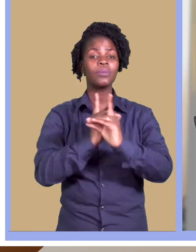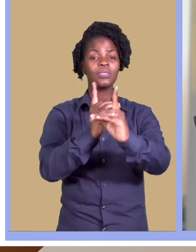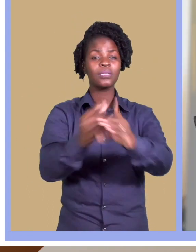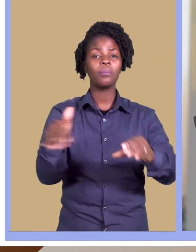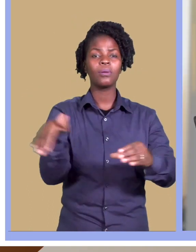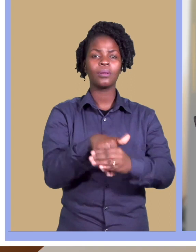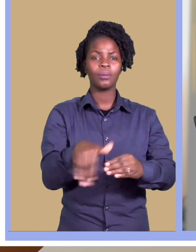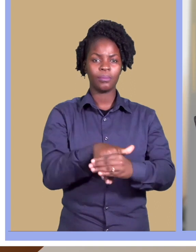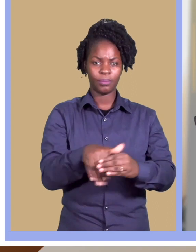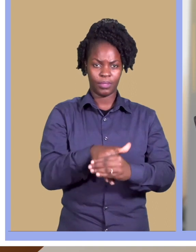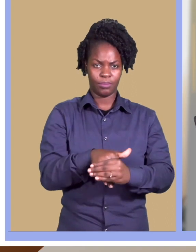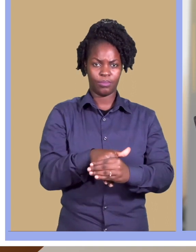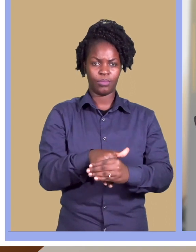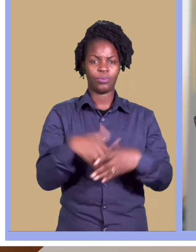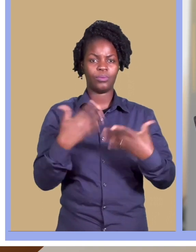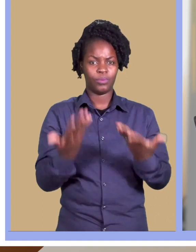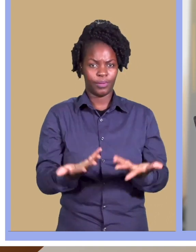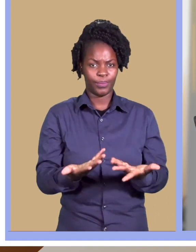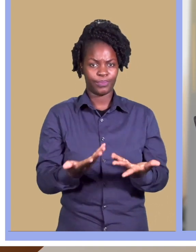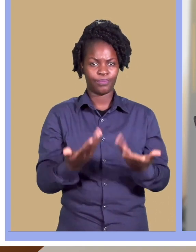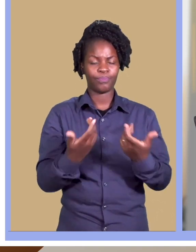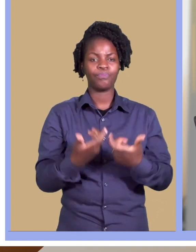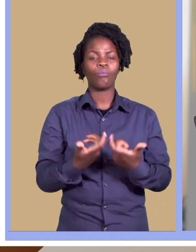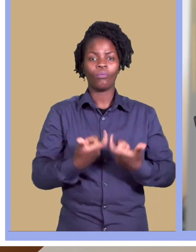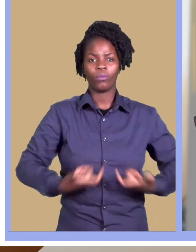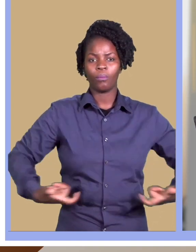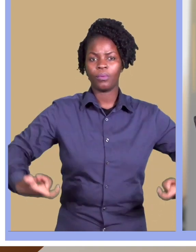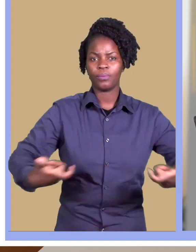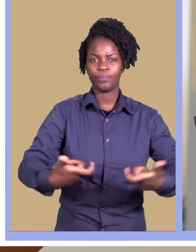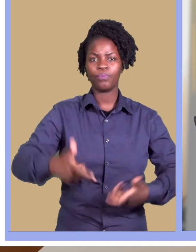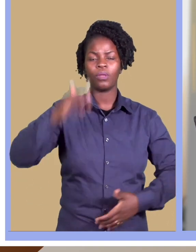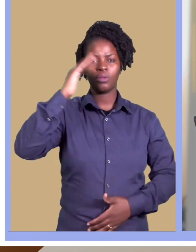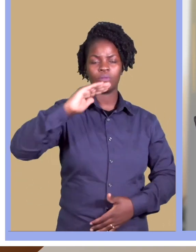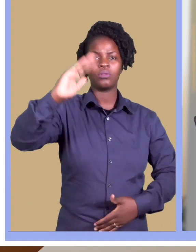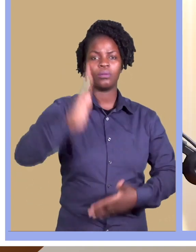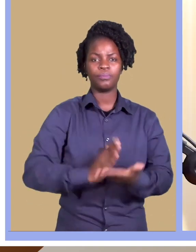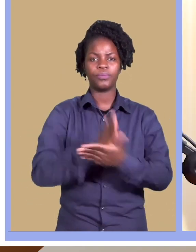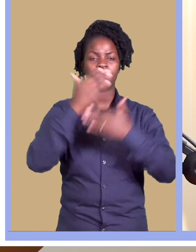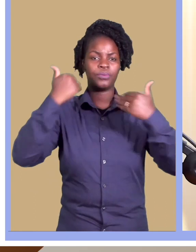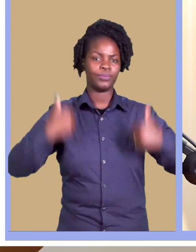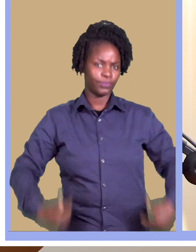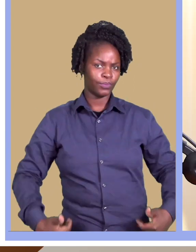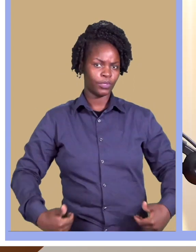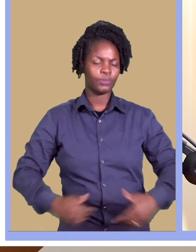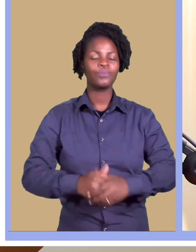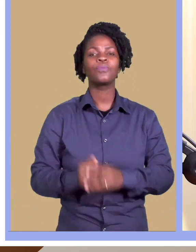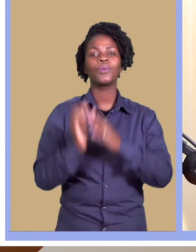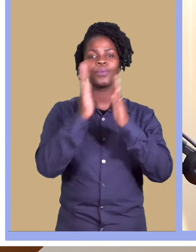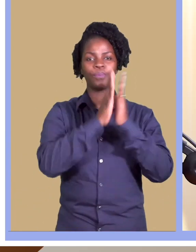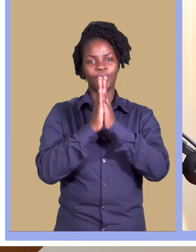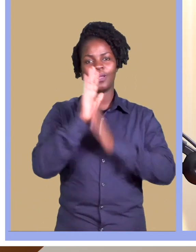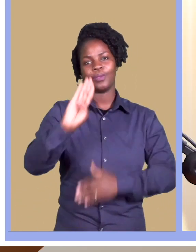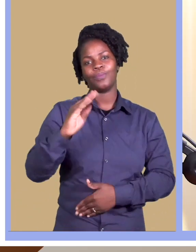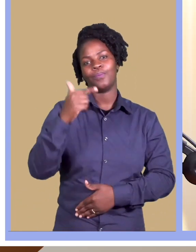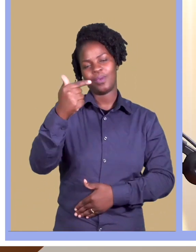parte como membro da Comissão Nacional dos Direitos Humanos. Muito obrigado, Bata. Muito